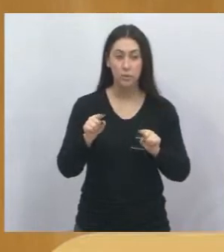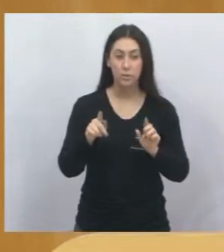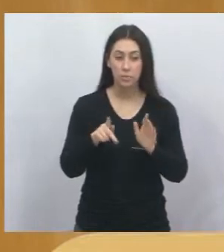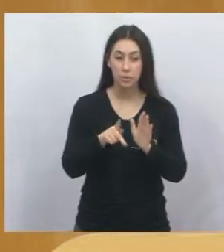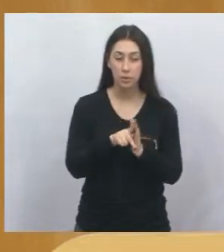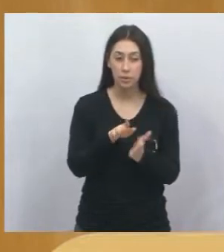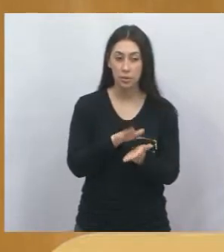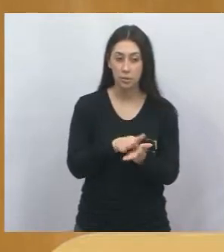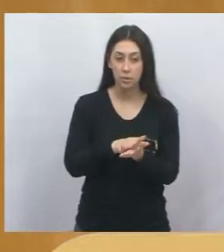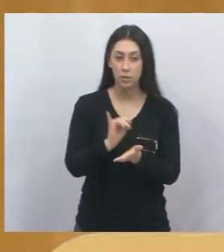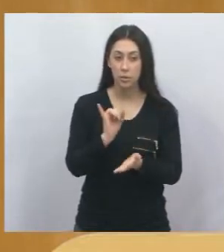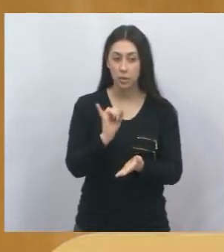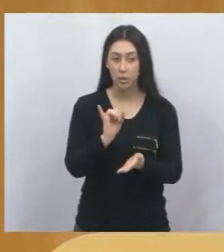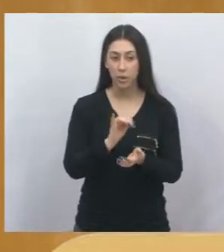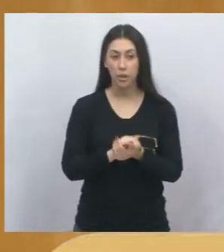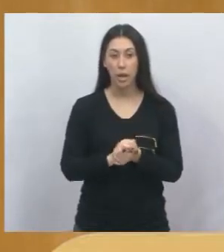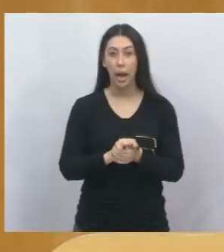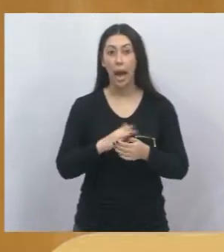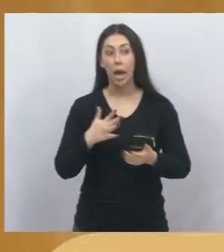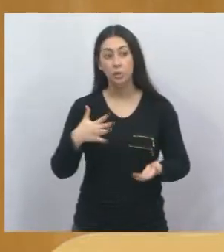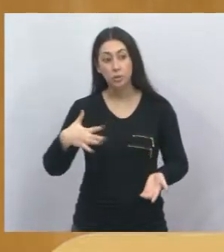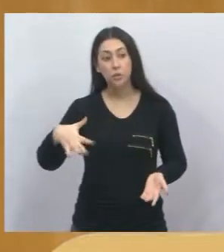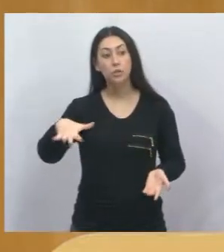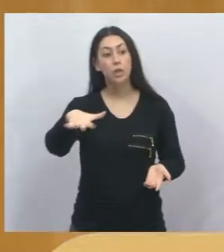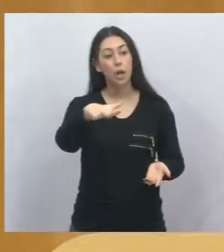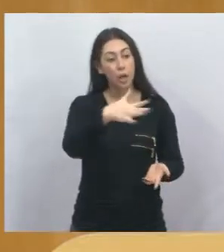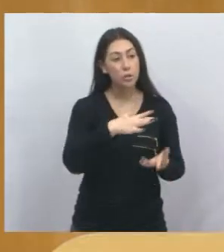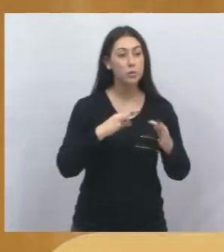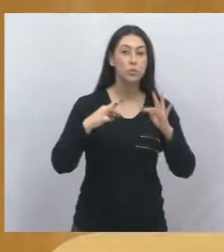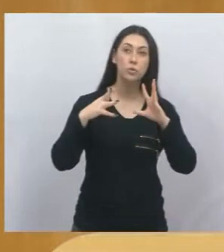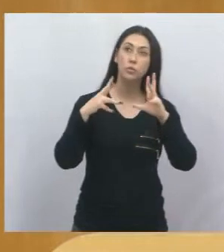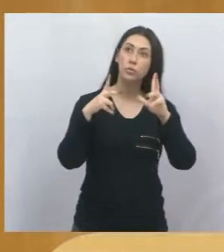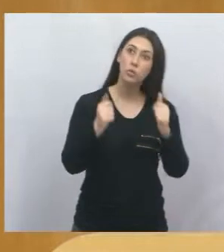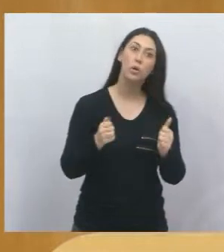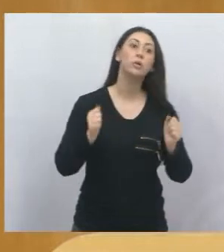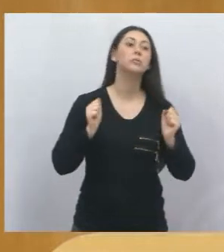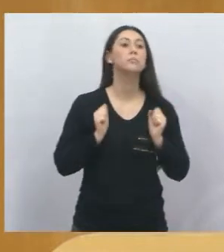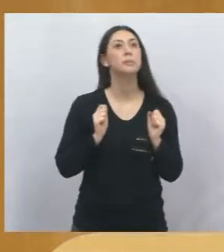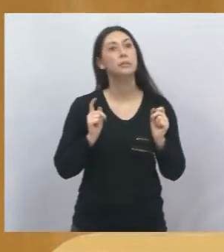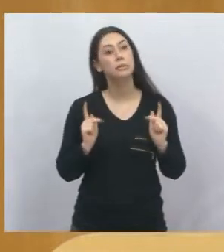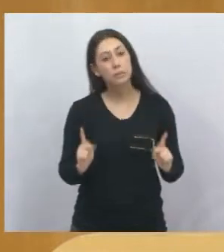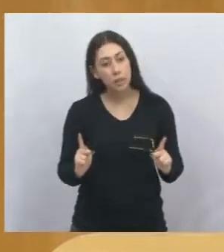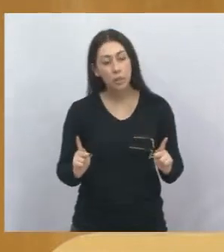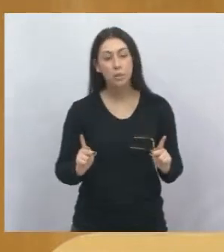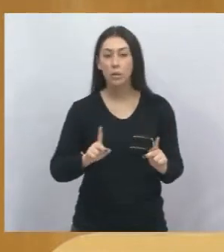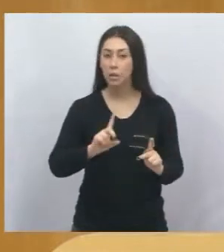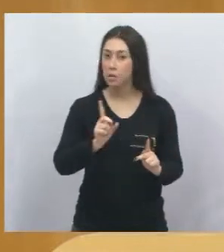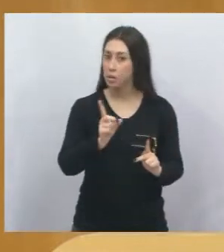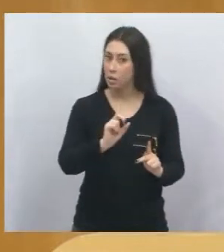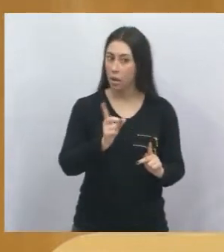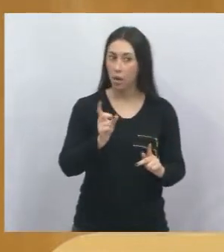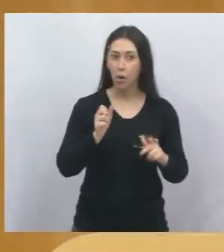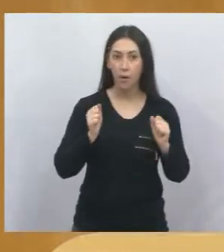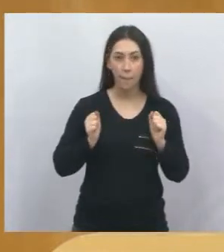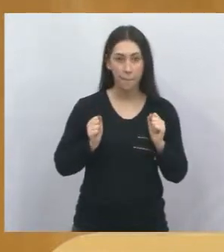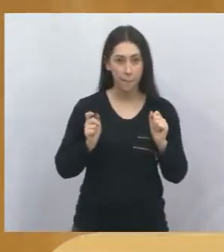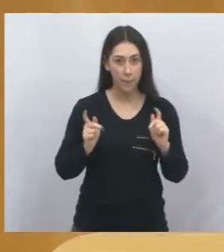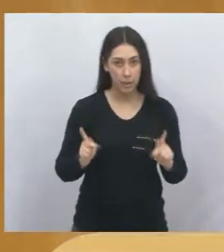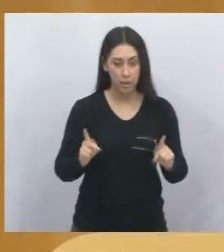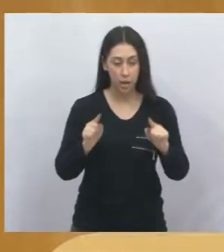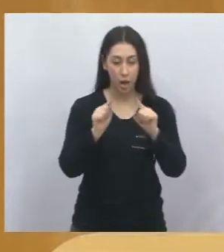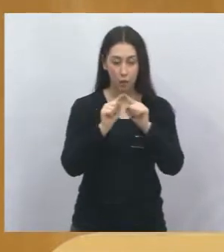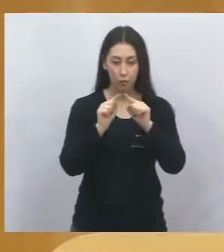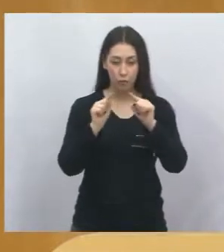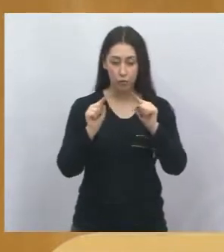municipais. Então, não vamos generalizar que são todos os aposentados, são os aposentados que serviram